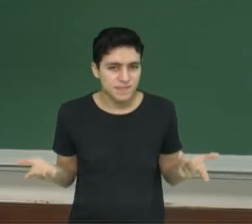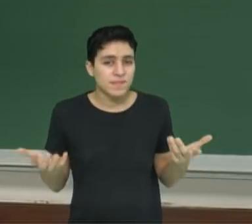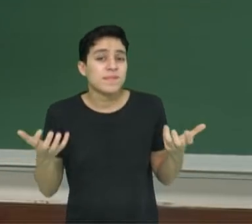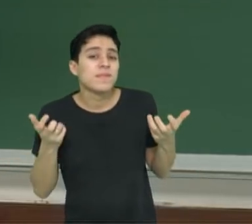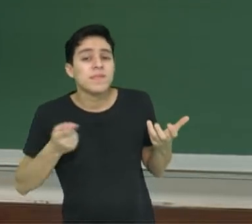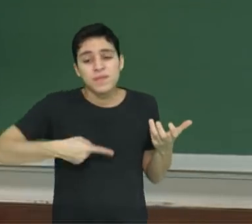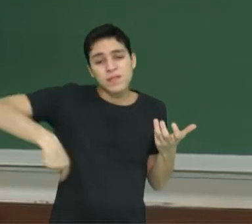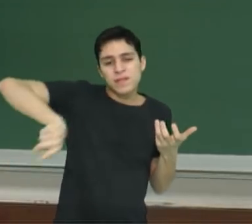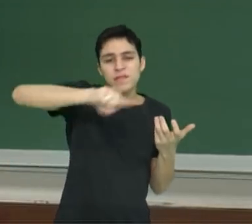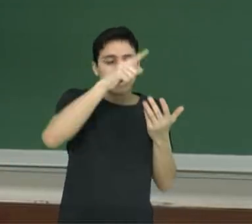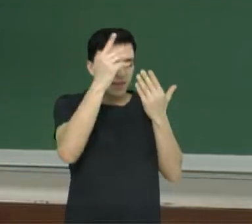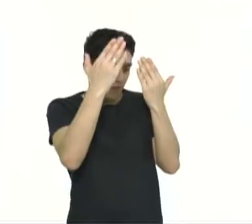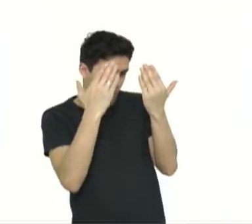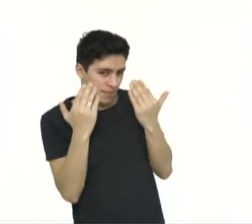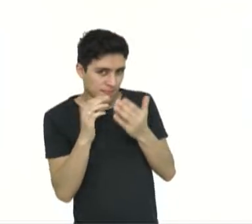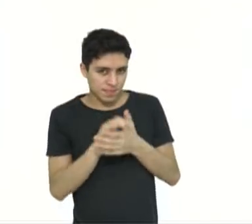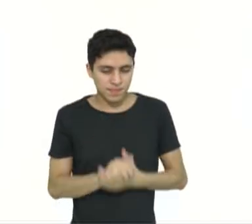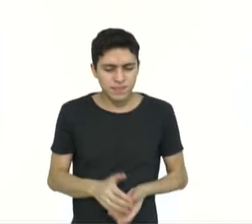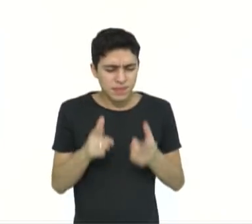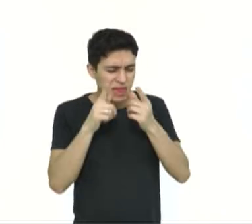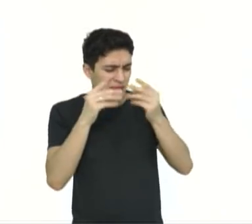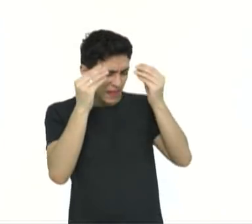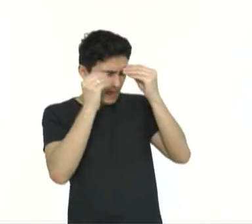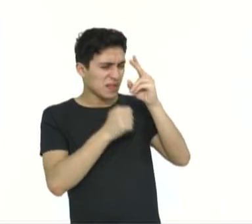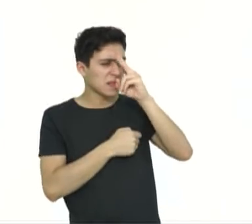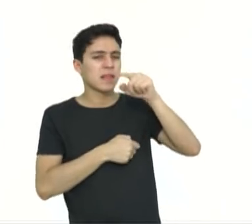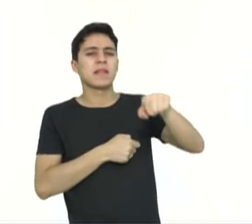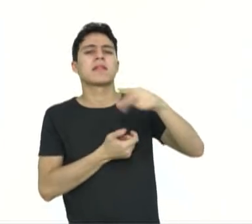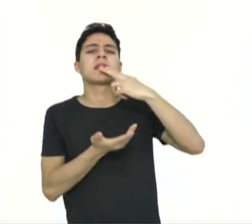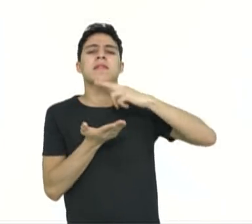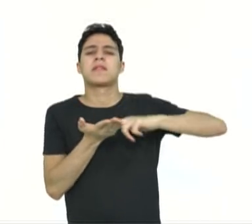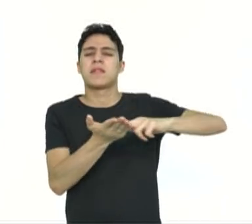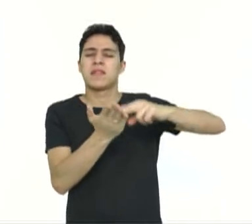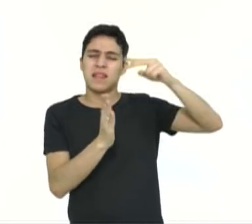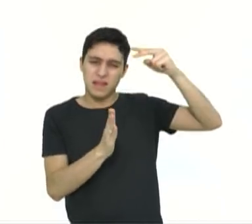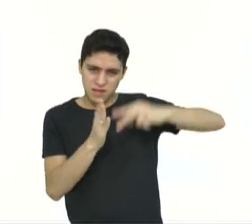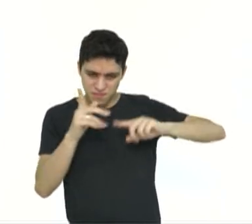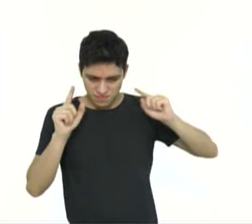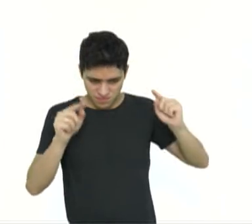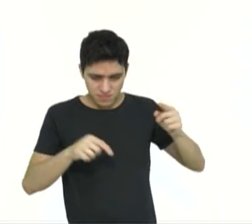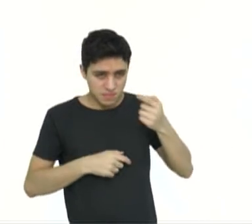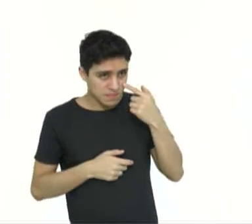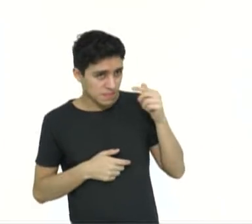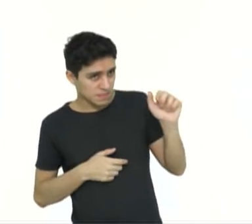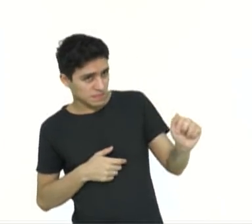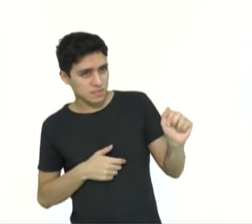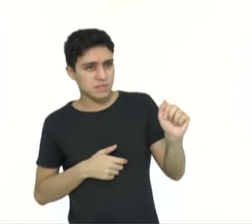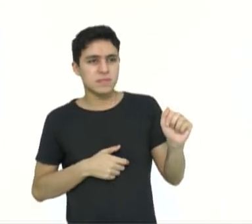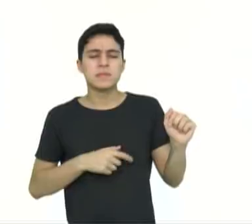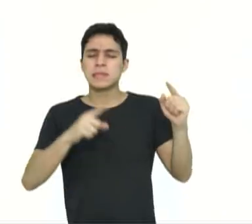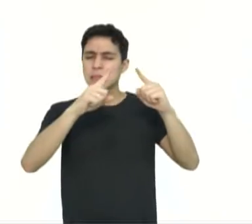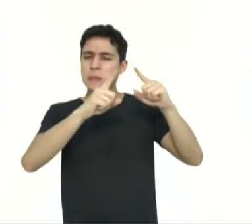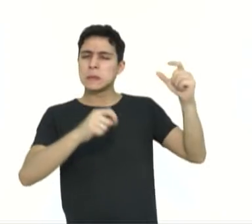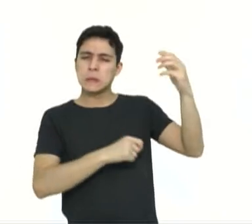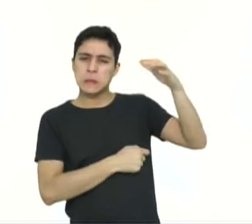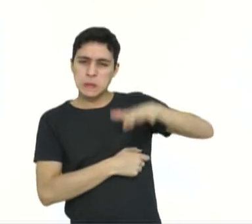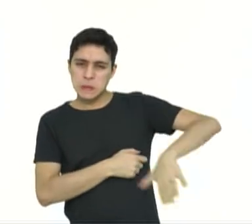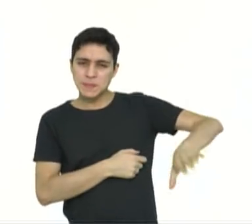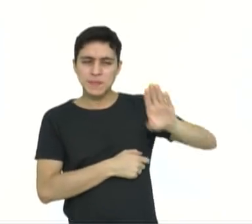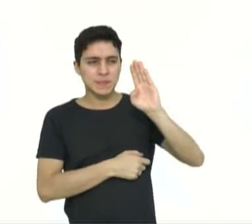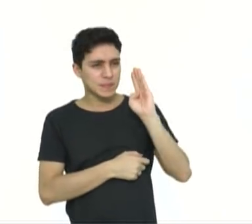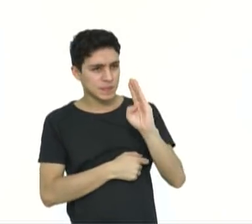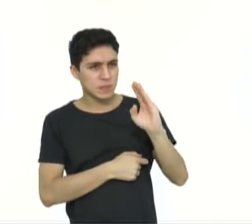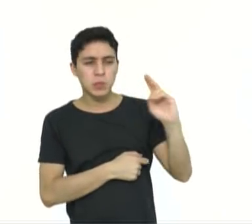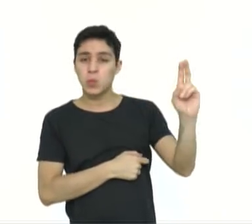que vocês analisem aqui. A linguagem predominante na carta do leitor é, na letra A, científica, letra